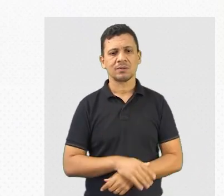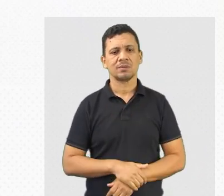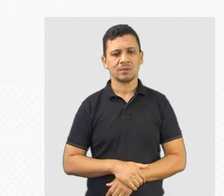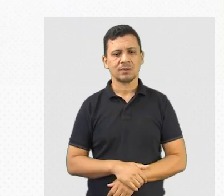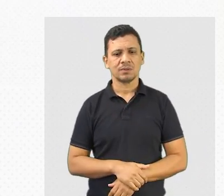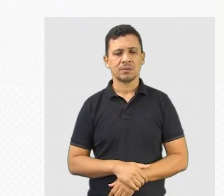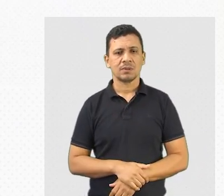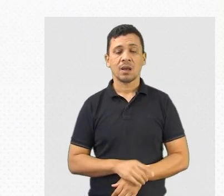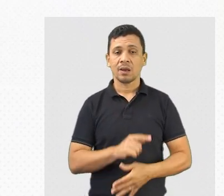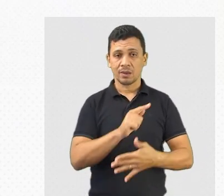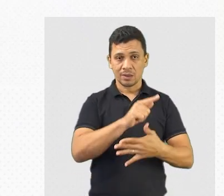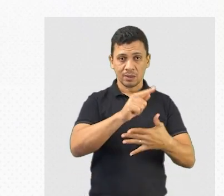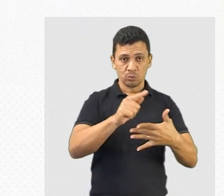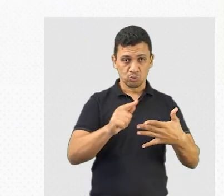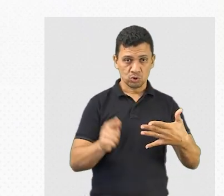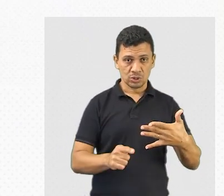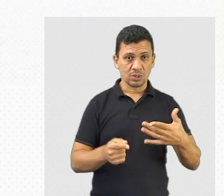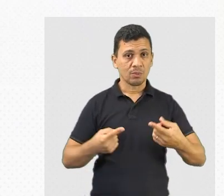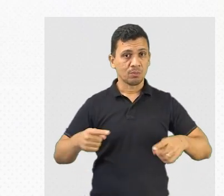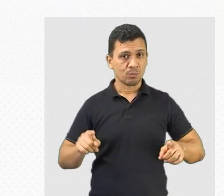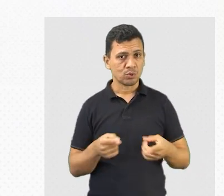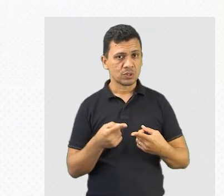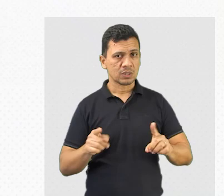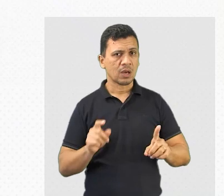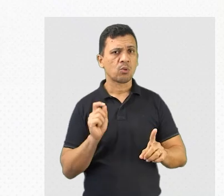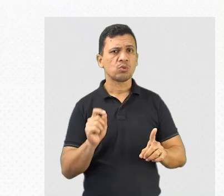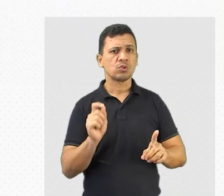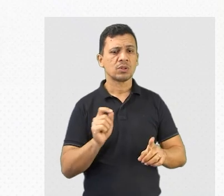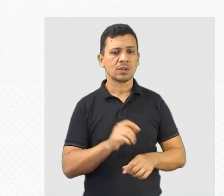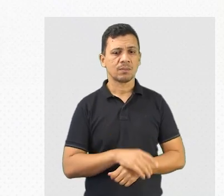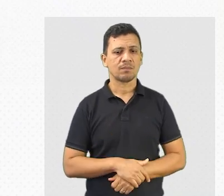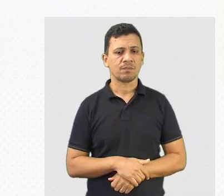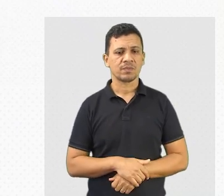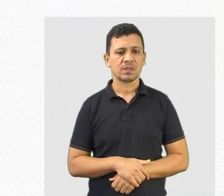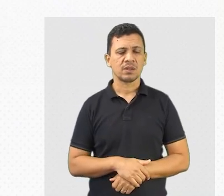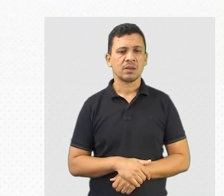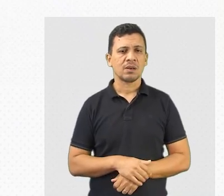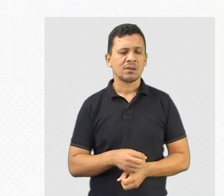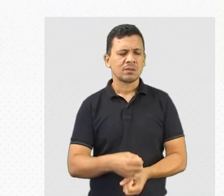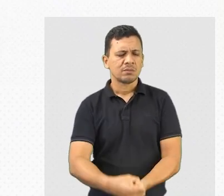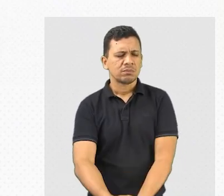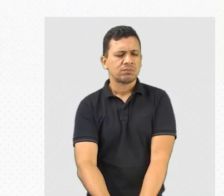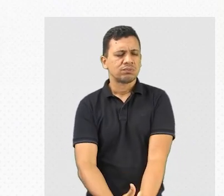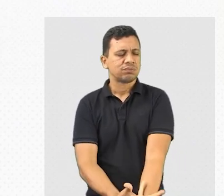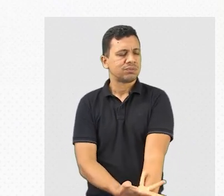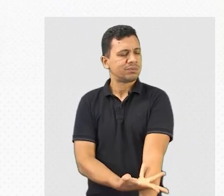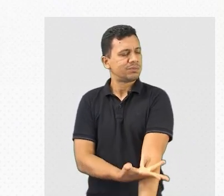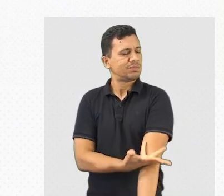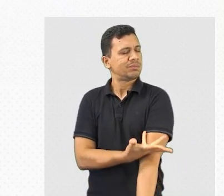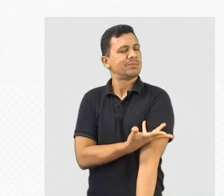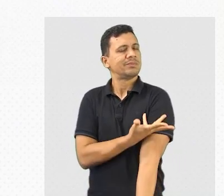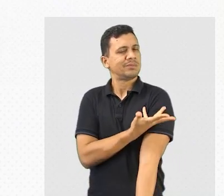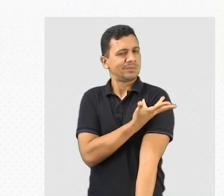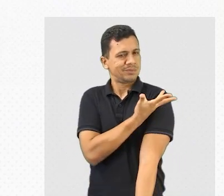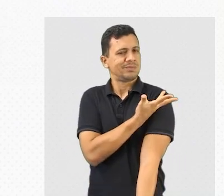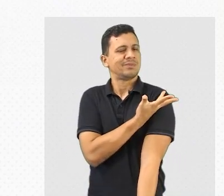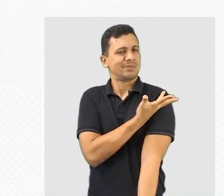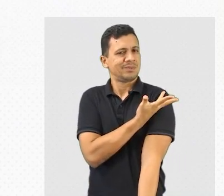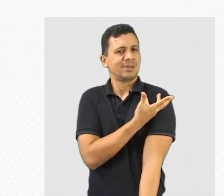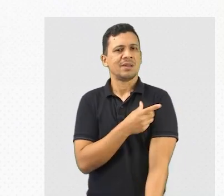é um gênero musical que trata de músicas com emoções mais profundas, tem